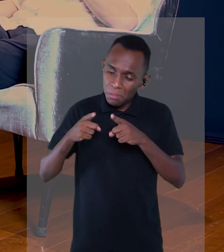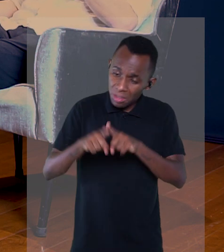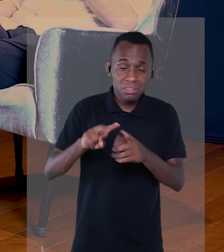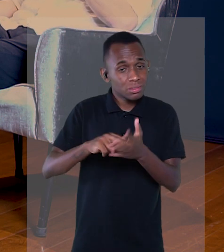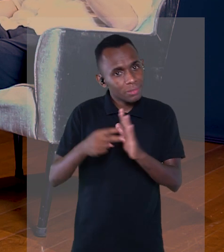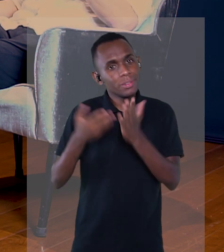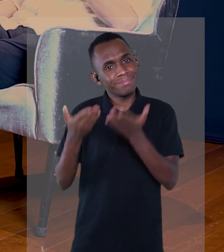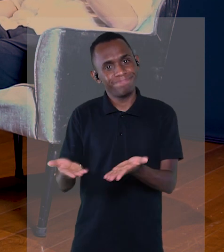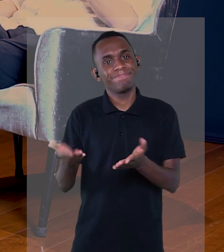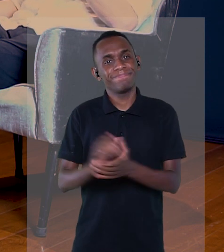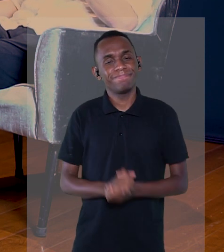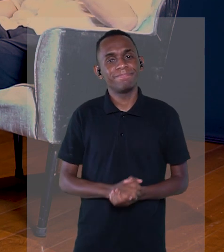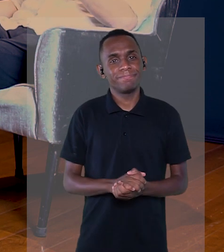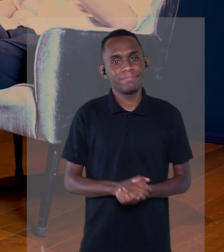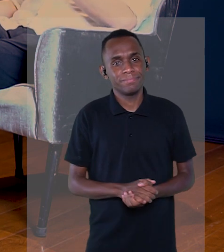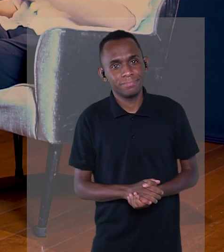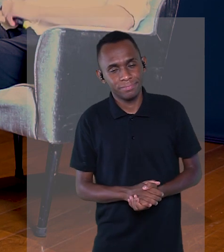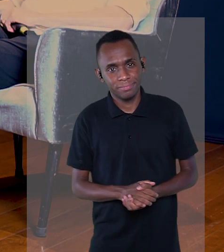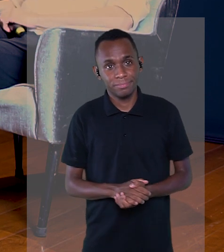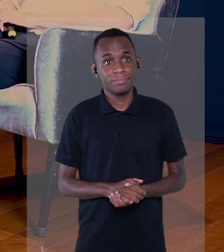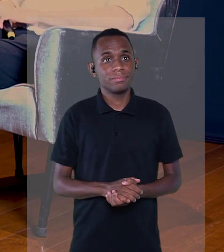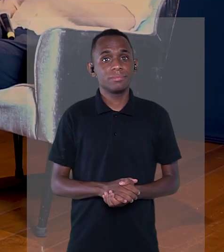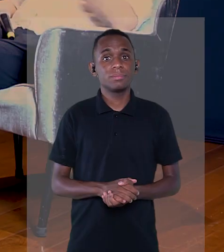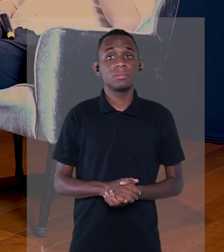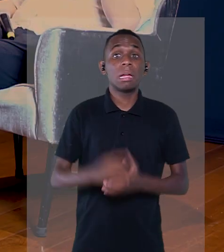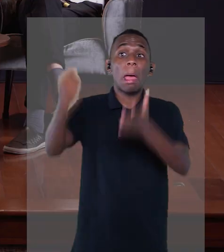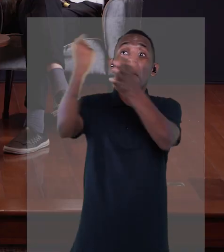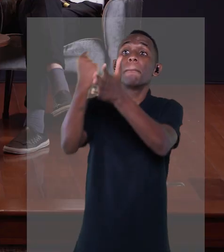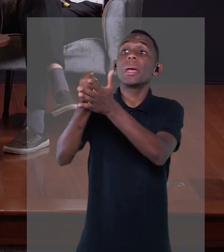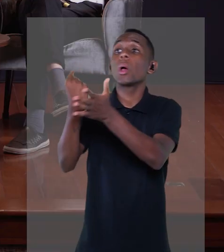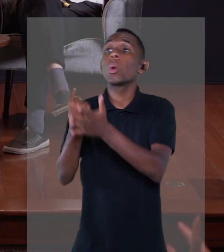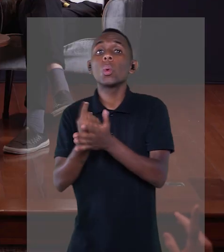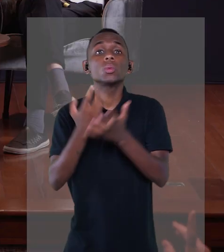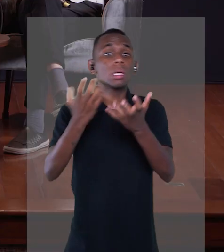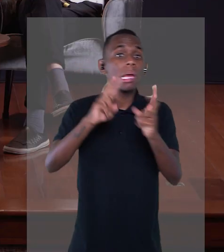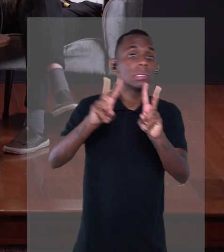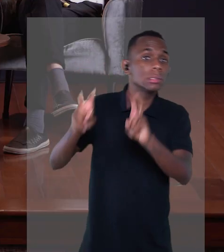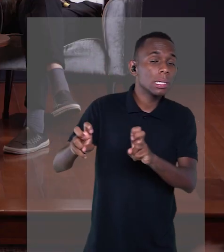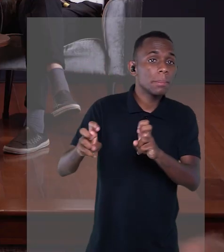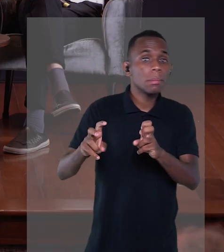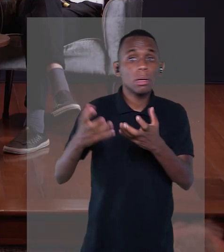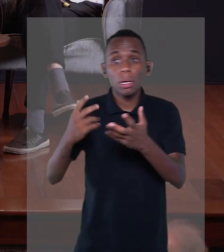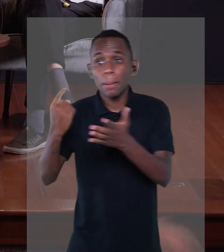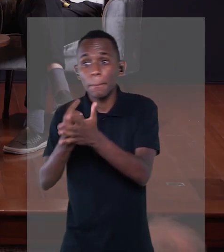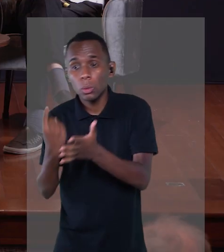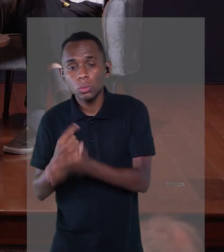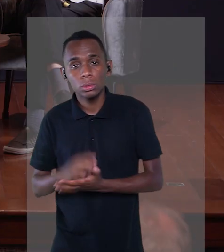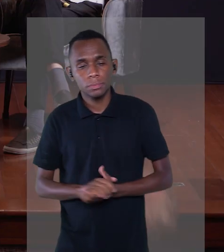isso, né? Parceria é isso. Alguém quer fazer pergunta dentro aqui desse assunto? Chico?